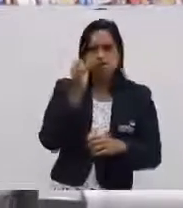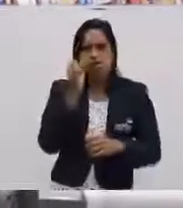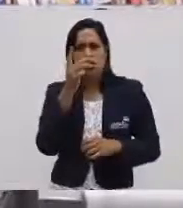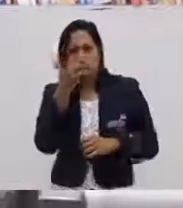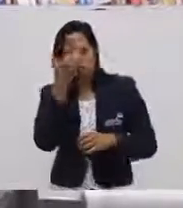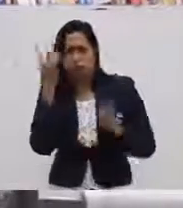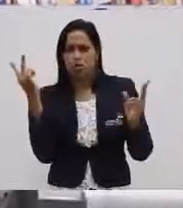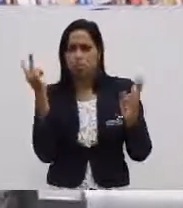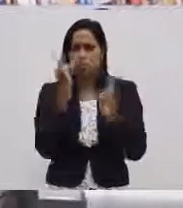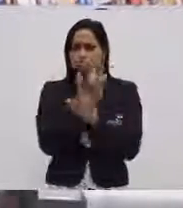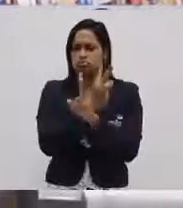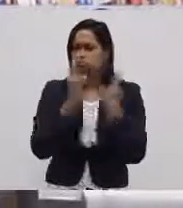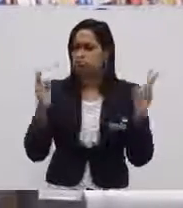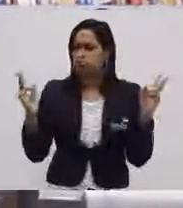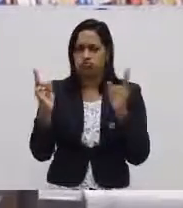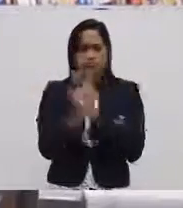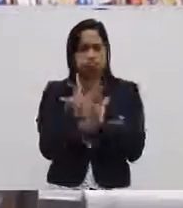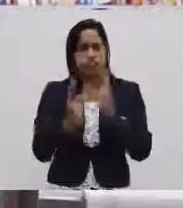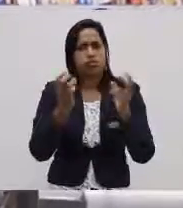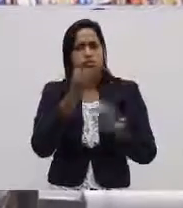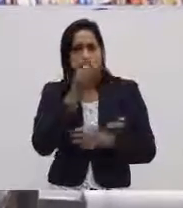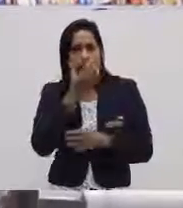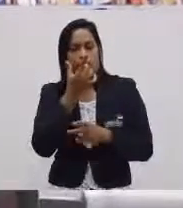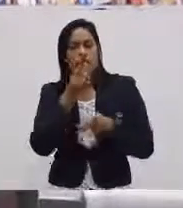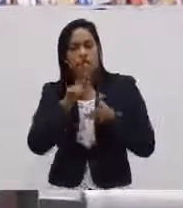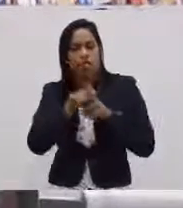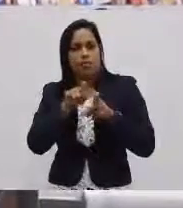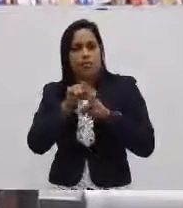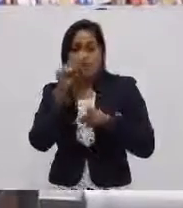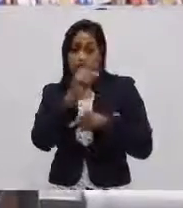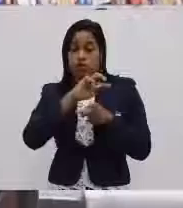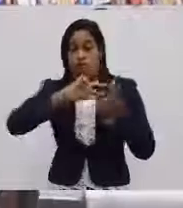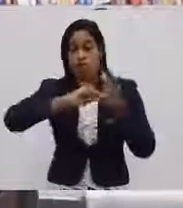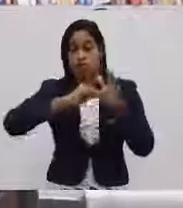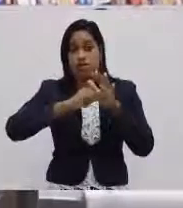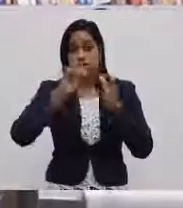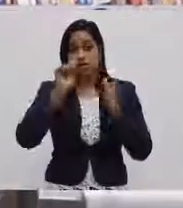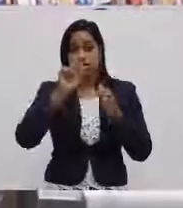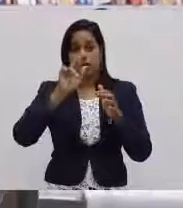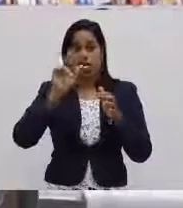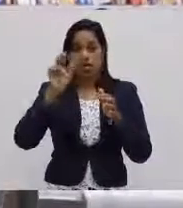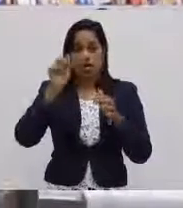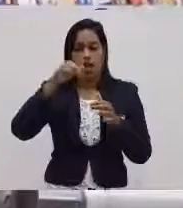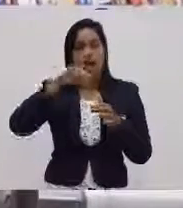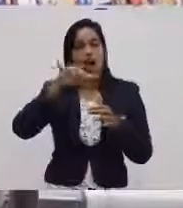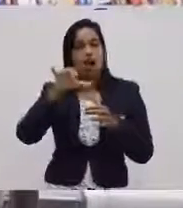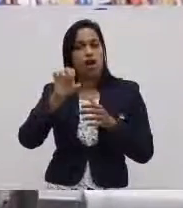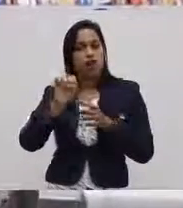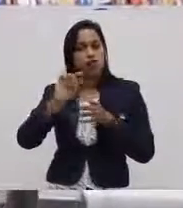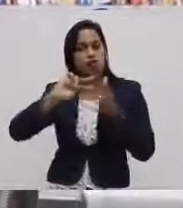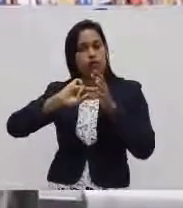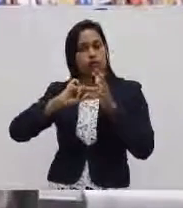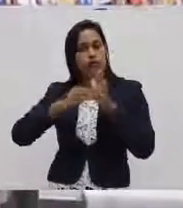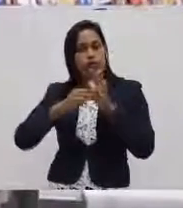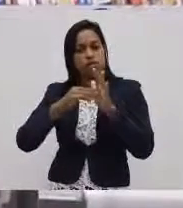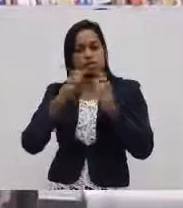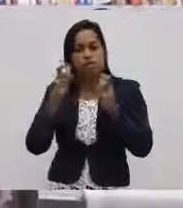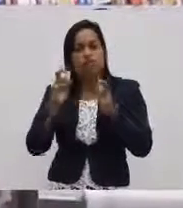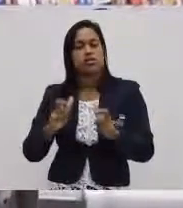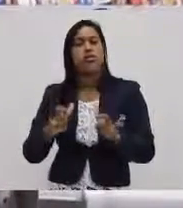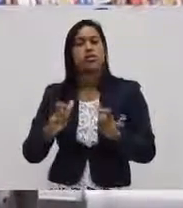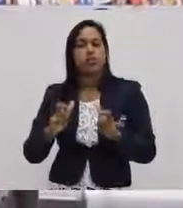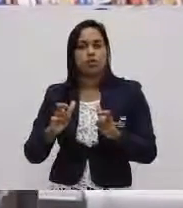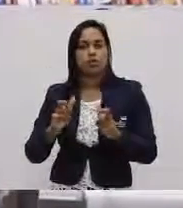se elas circulam bem naquele ambiente. Isso é o que é o arranjo físico. Quando você entra, a primeira coisa que você percebe numa empresa, seja ela